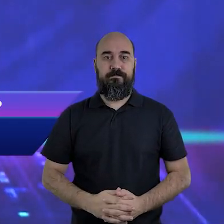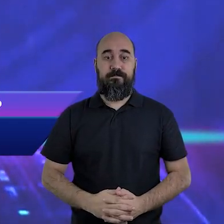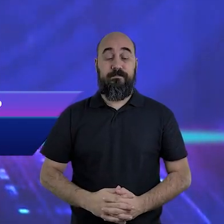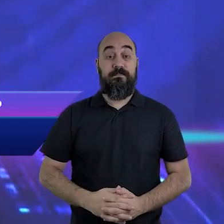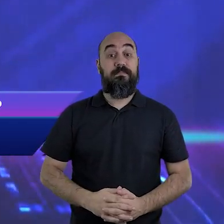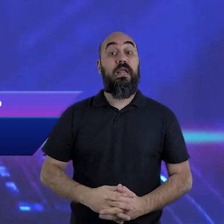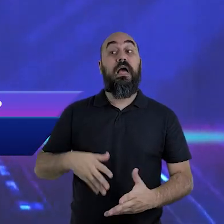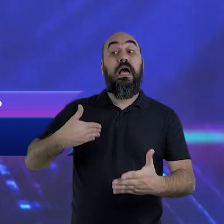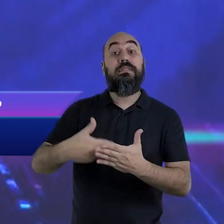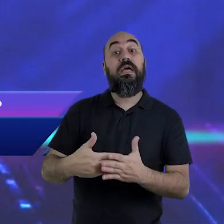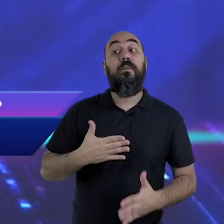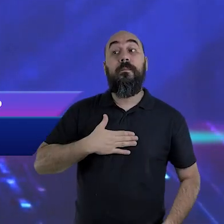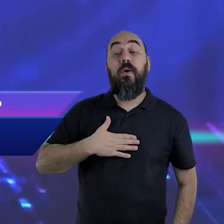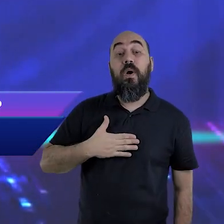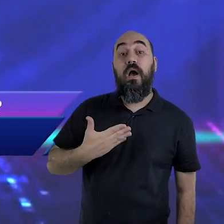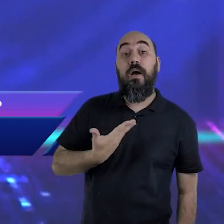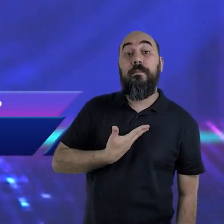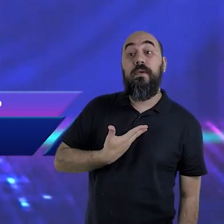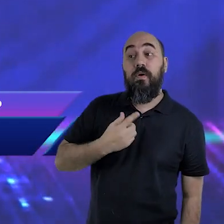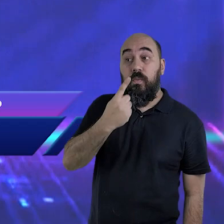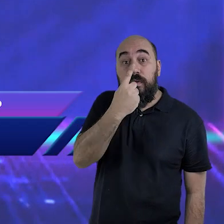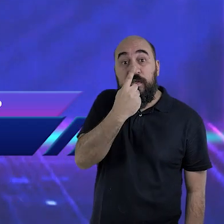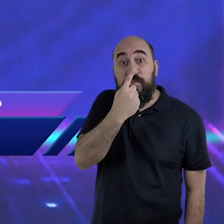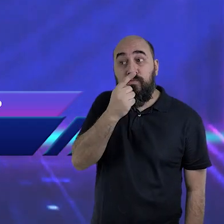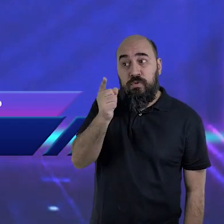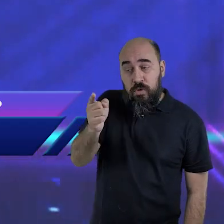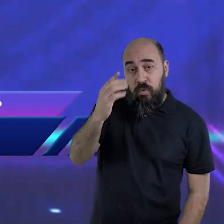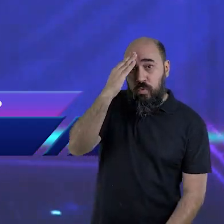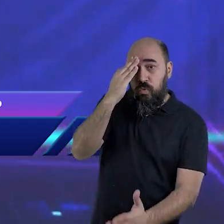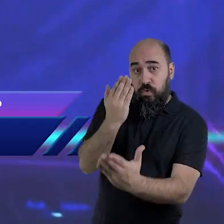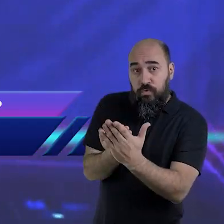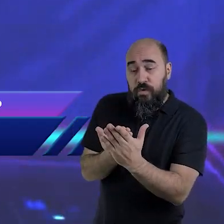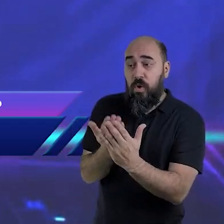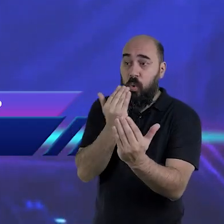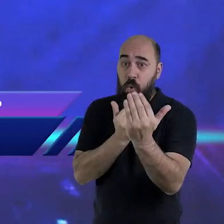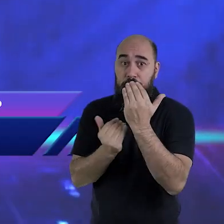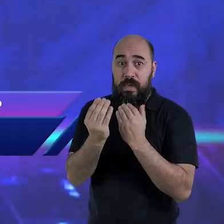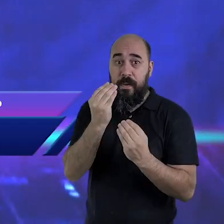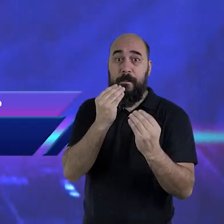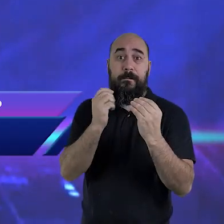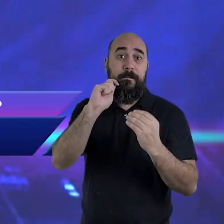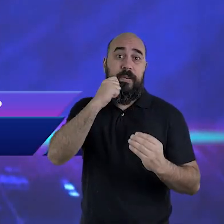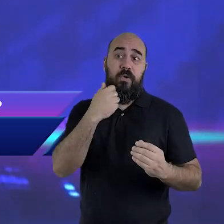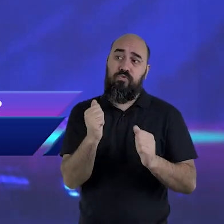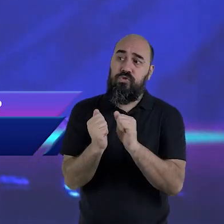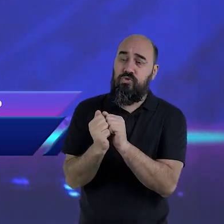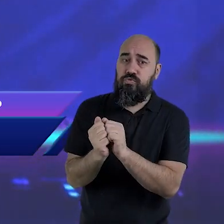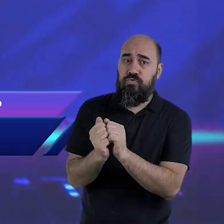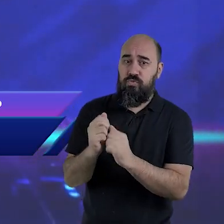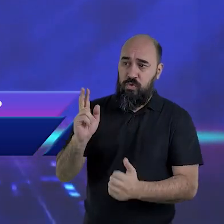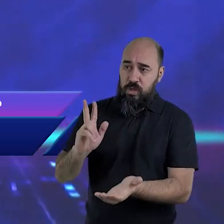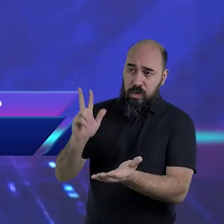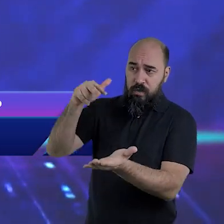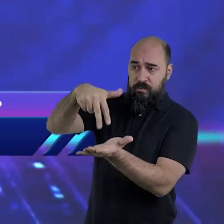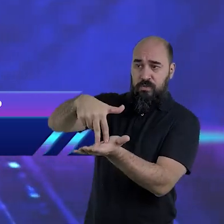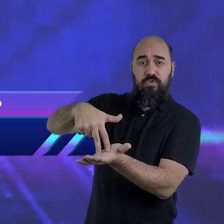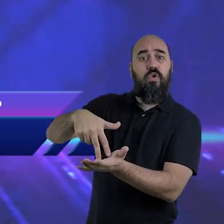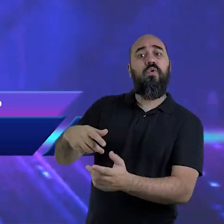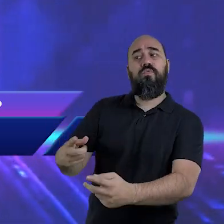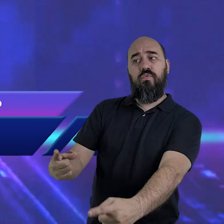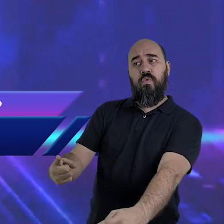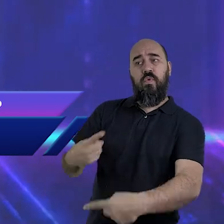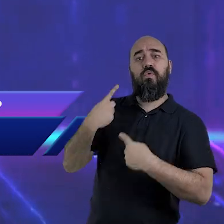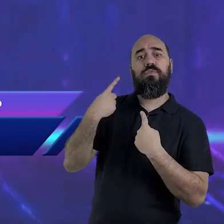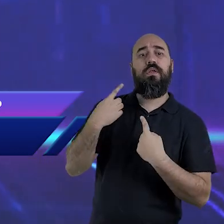até o meu amigo íntimo, em quem eu confiava, que comia do meu pão, levantou contra